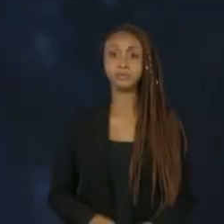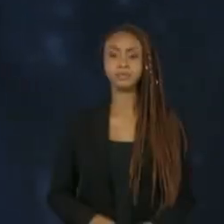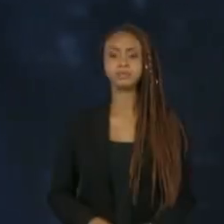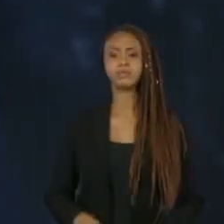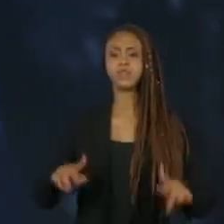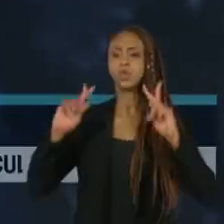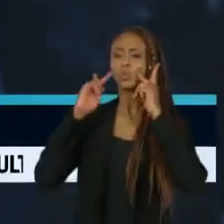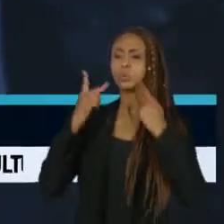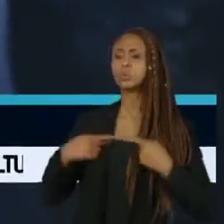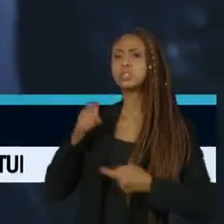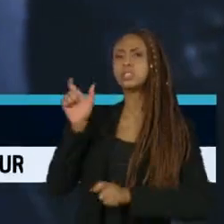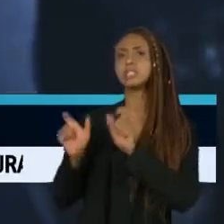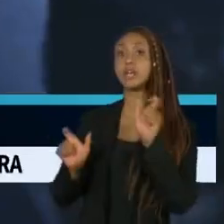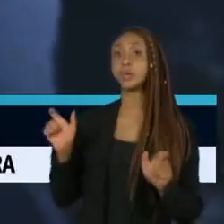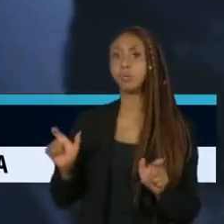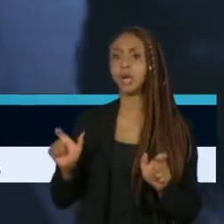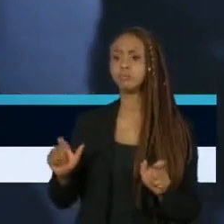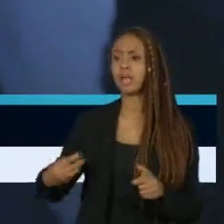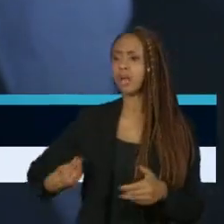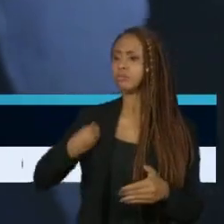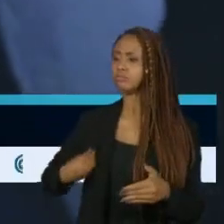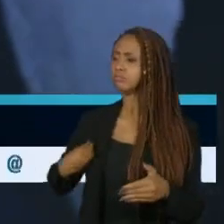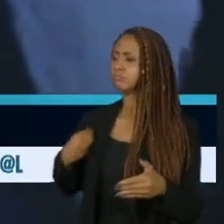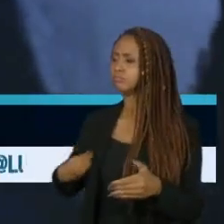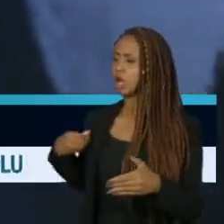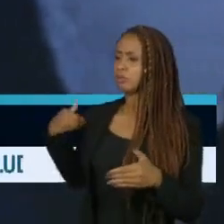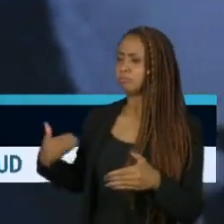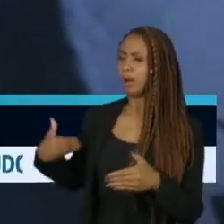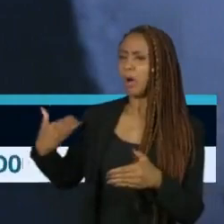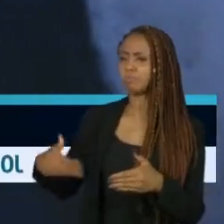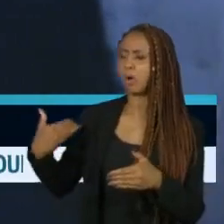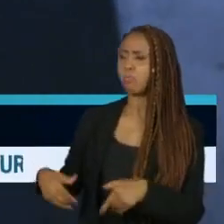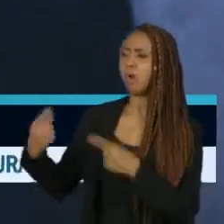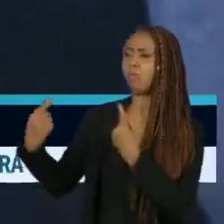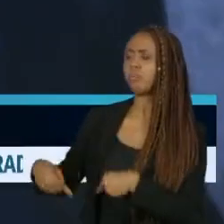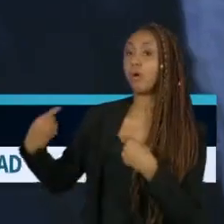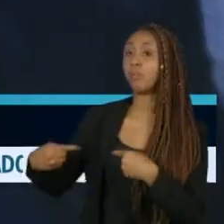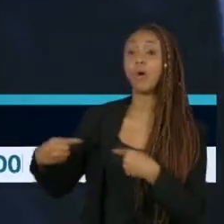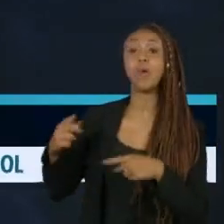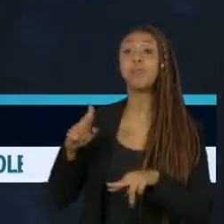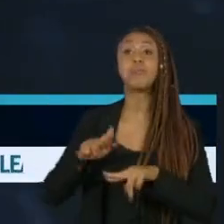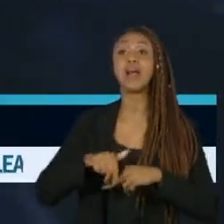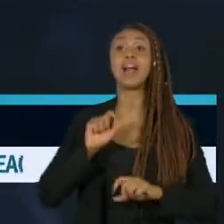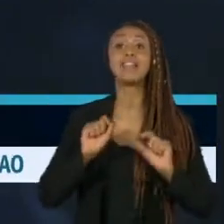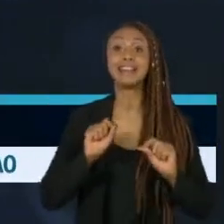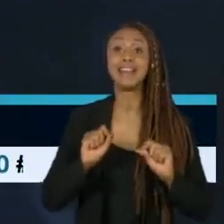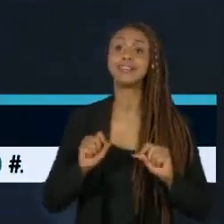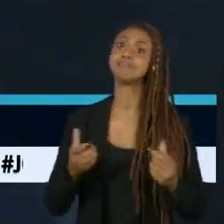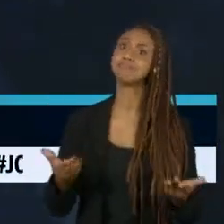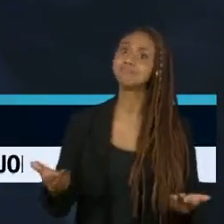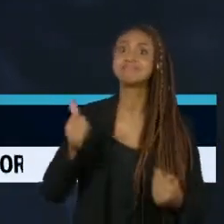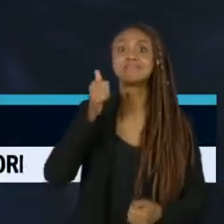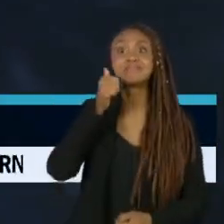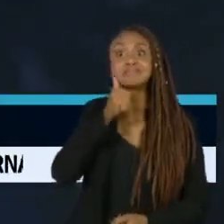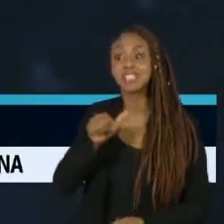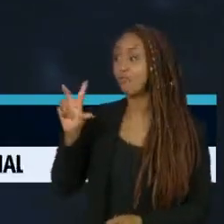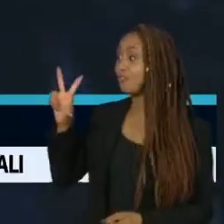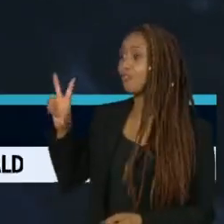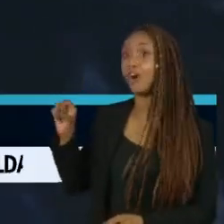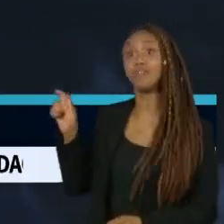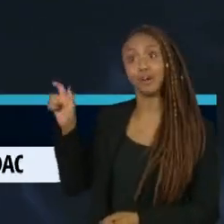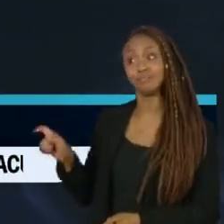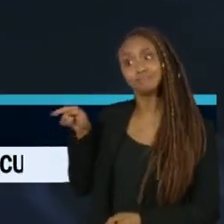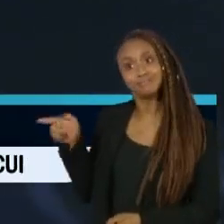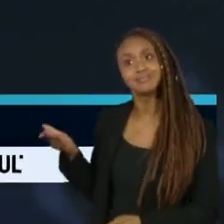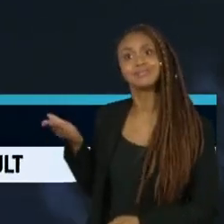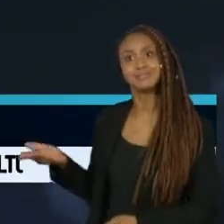A raça humana pode ter sobrevivido a todas as adversidades graças, vejam só, às avós. Sim, é isso que